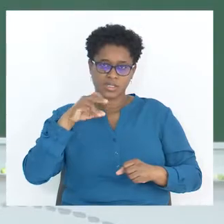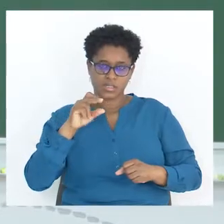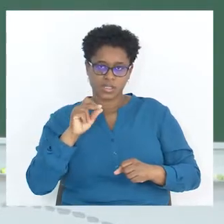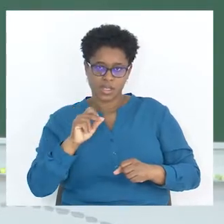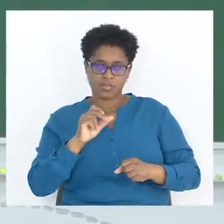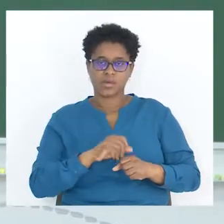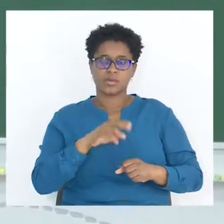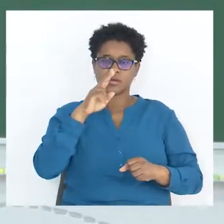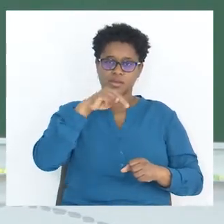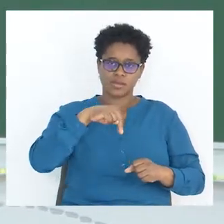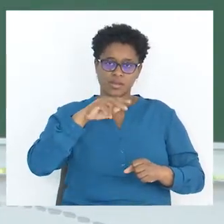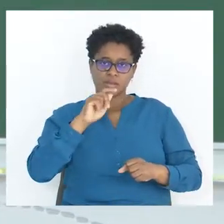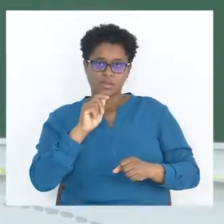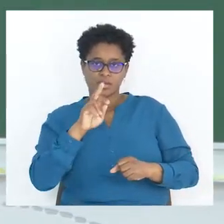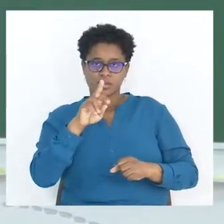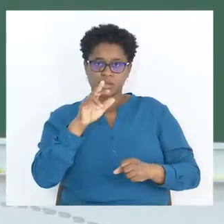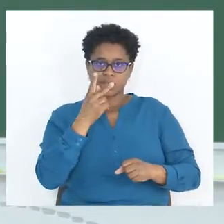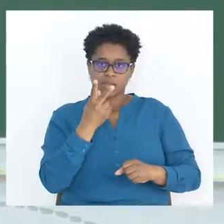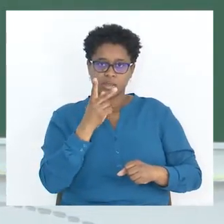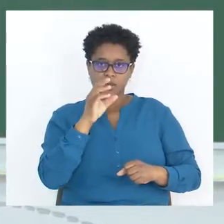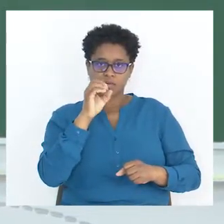do sistema